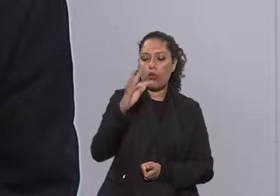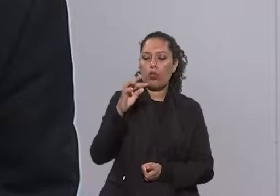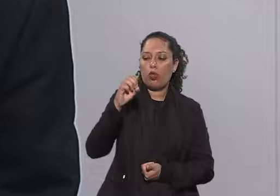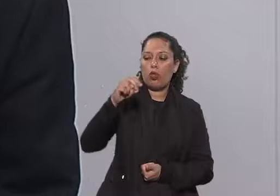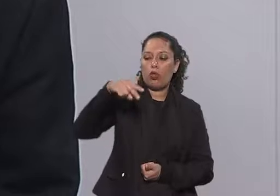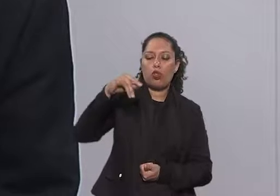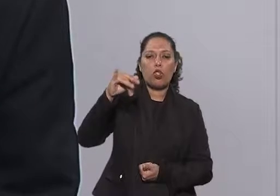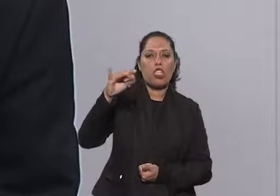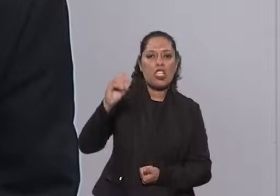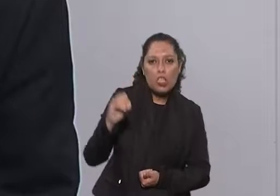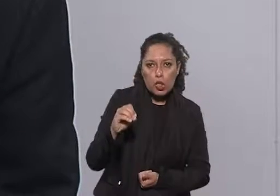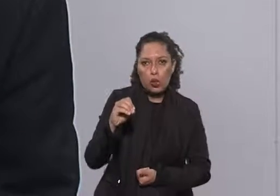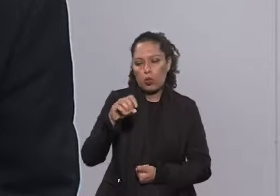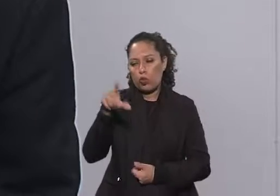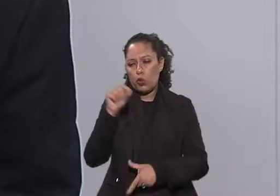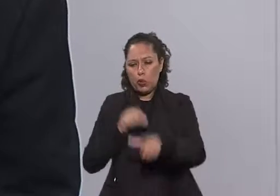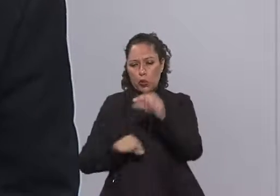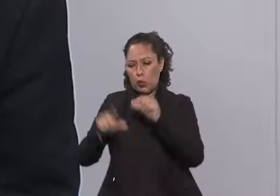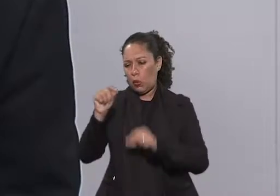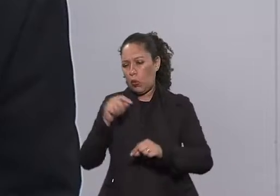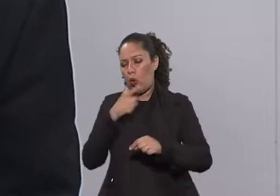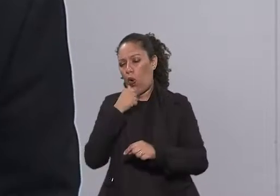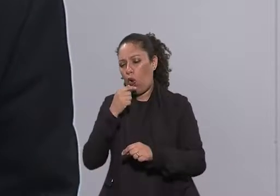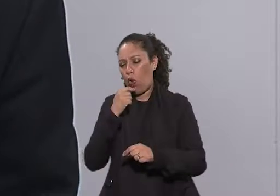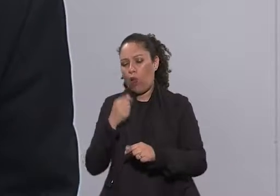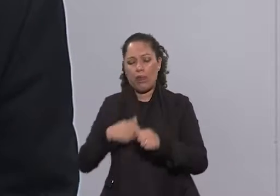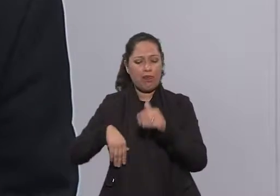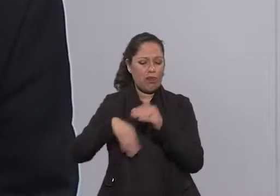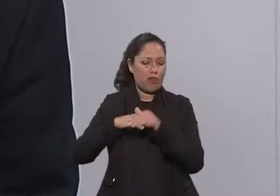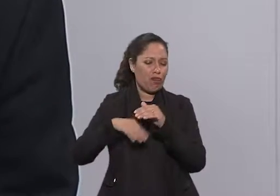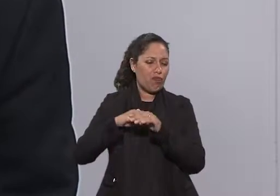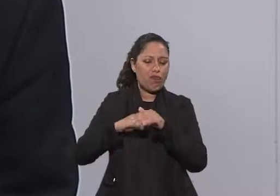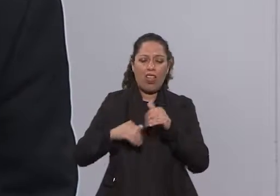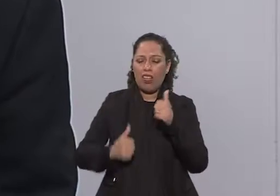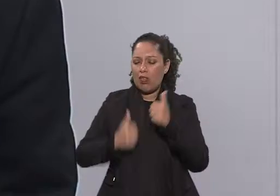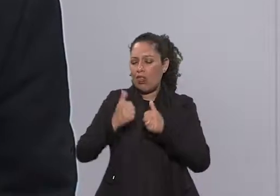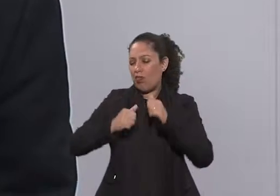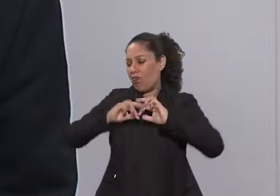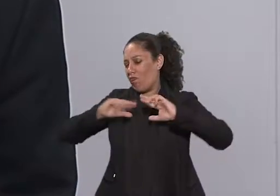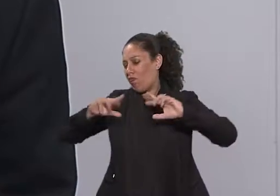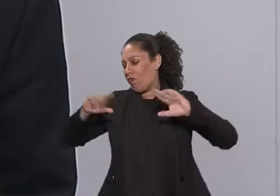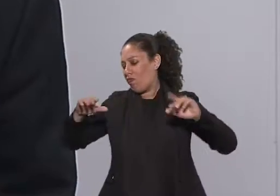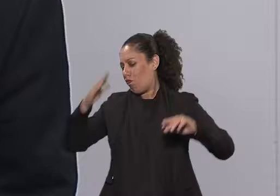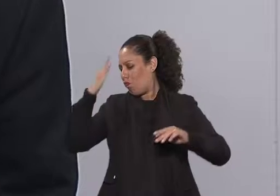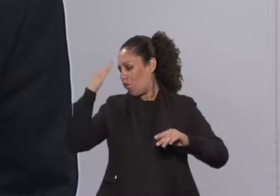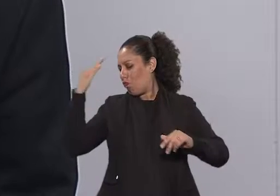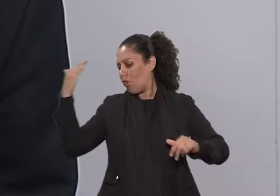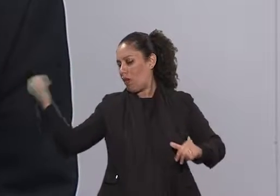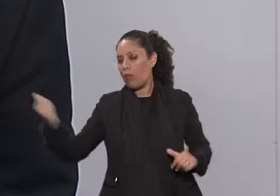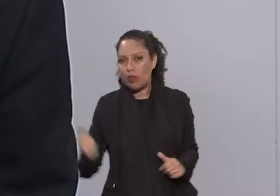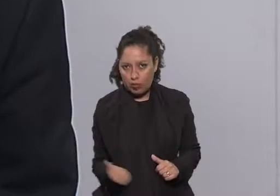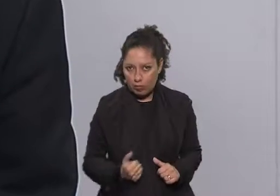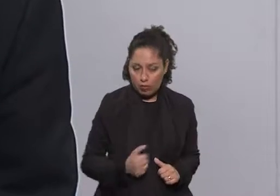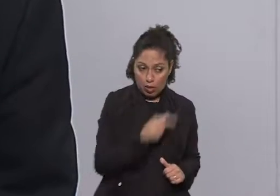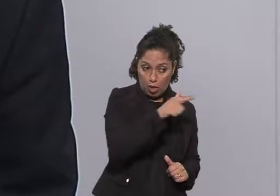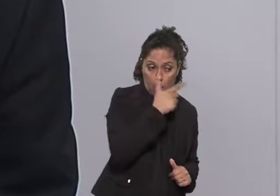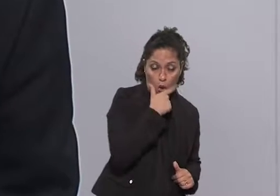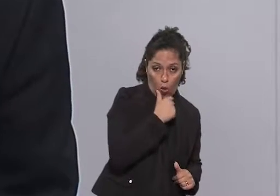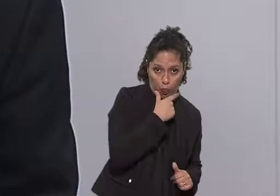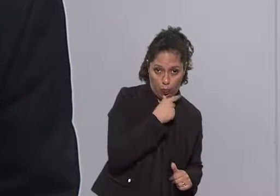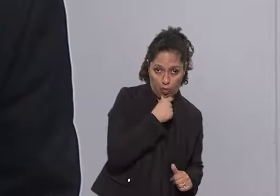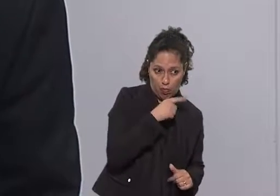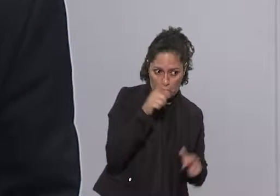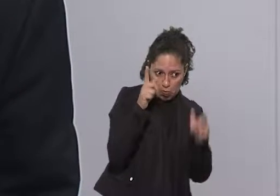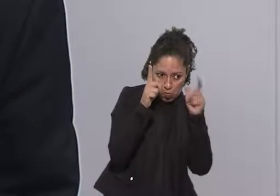jogador geovani que jogou no vasco paulo roberto falcão e romário e por aí vai ele n jogadores que o antoninho que papai do céu